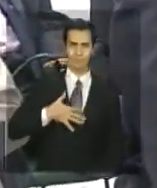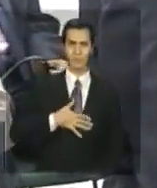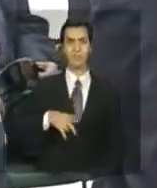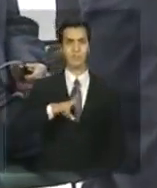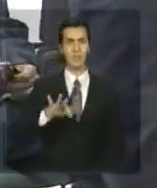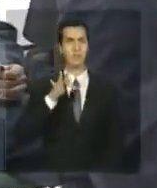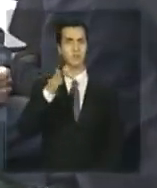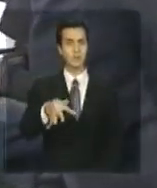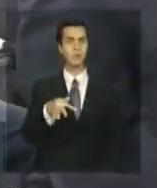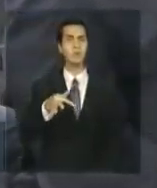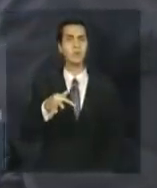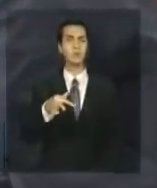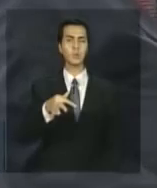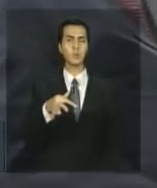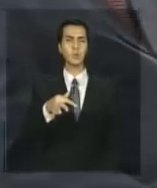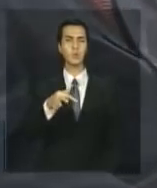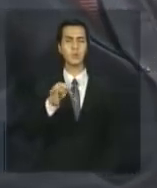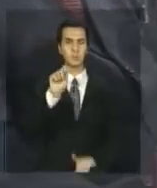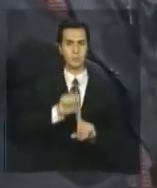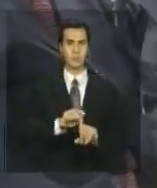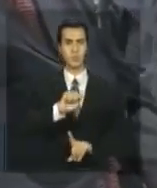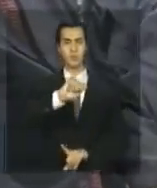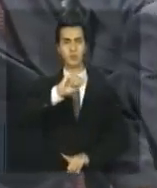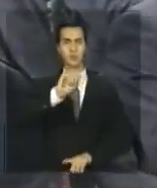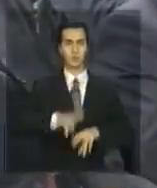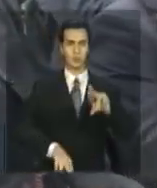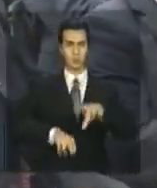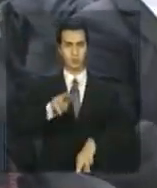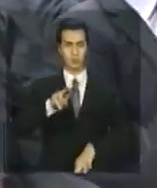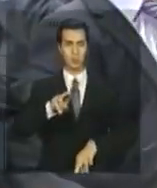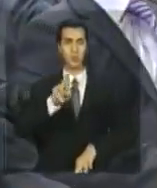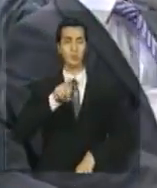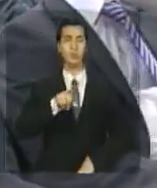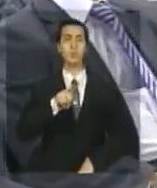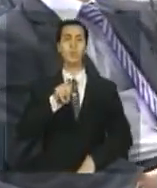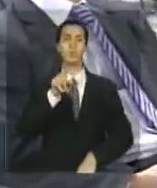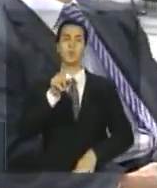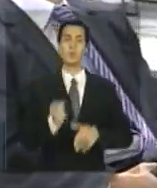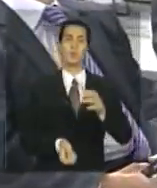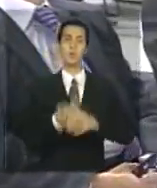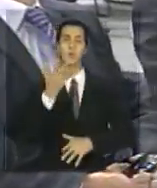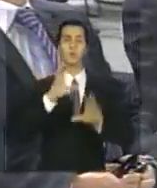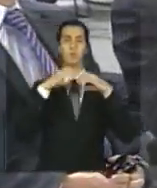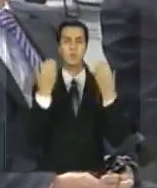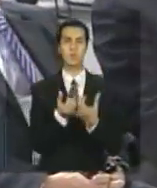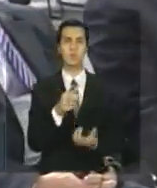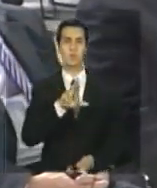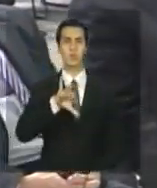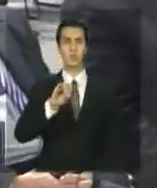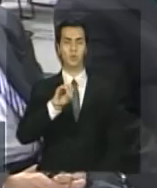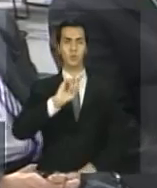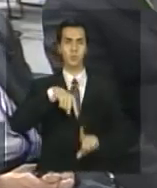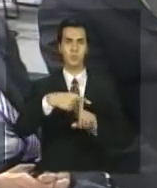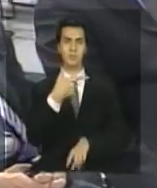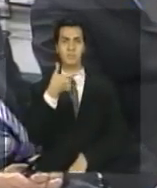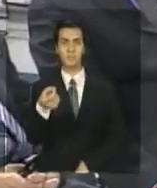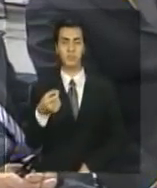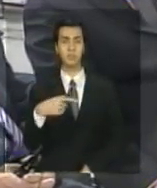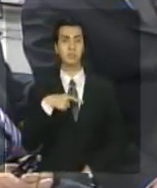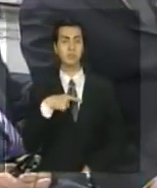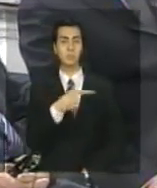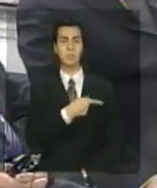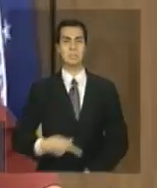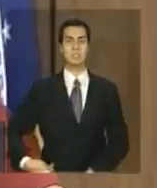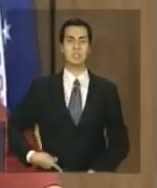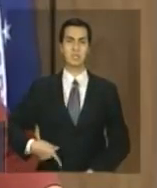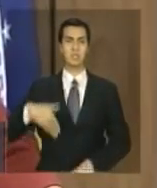na Rio+20, em junho, o presidente eleito Sauli Niinistö e